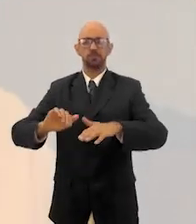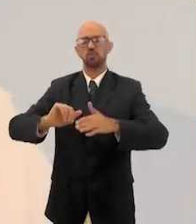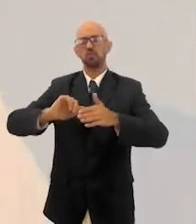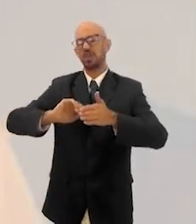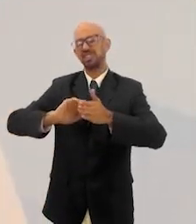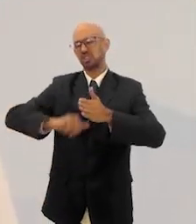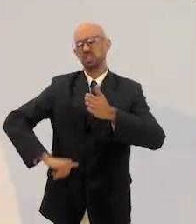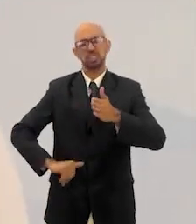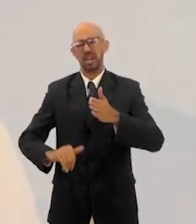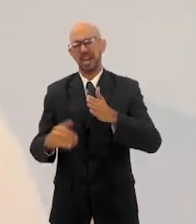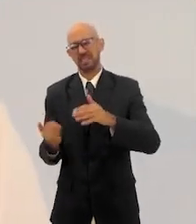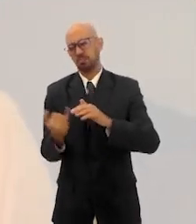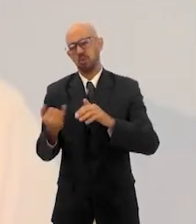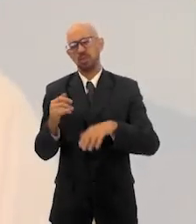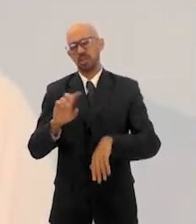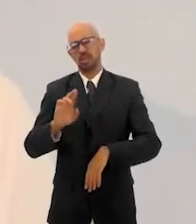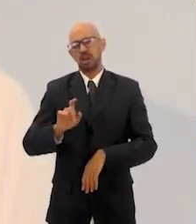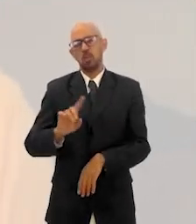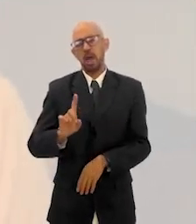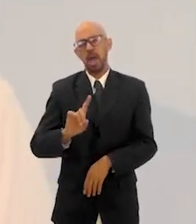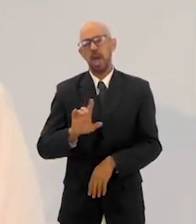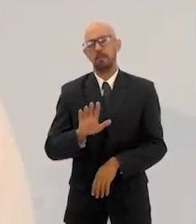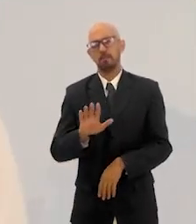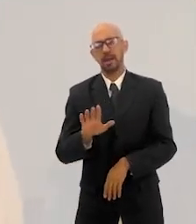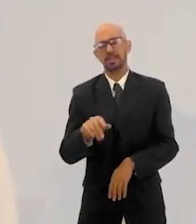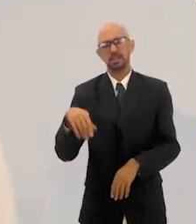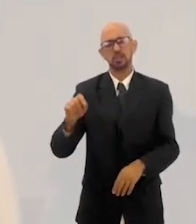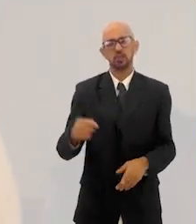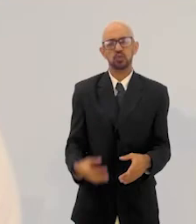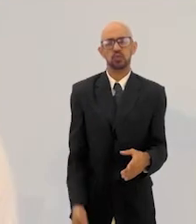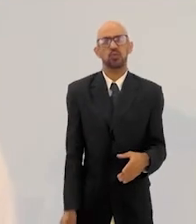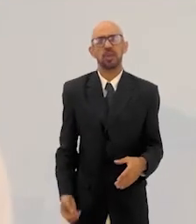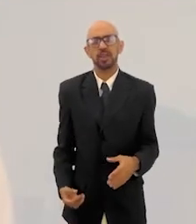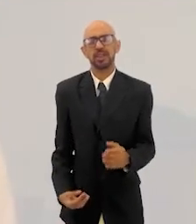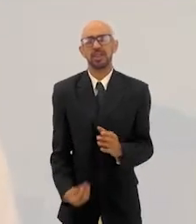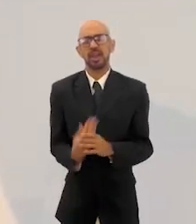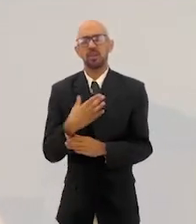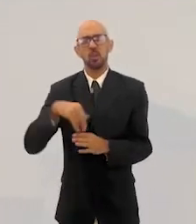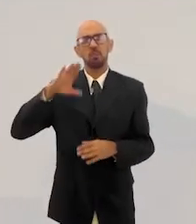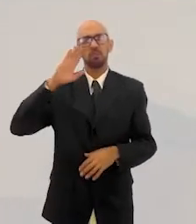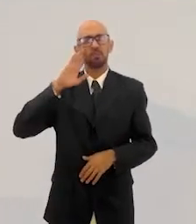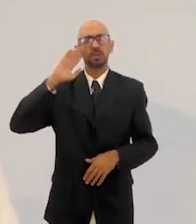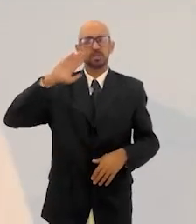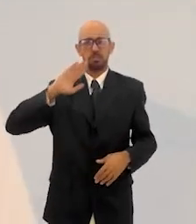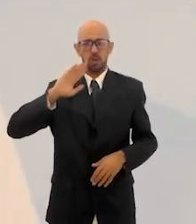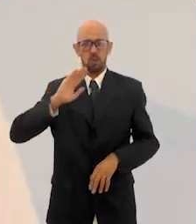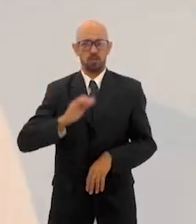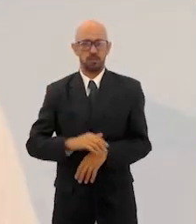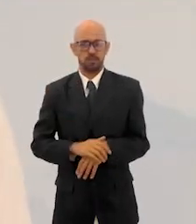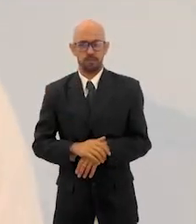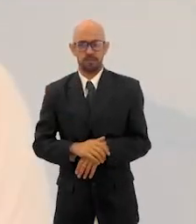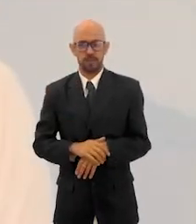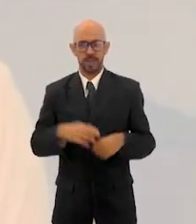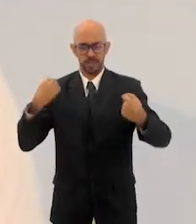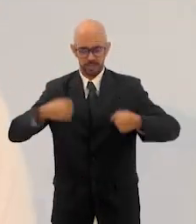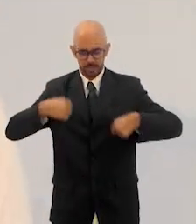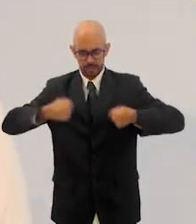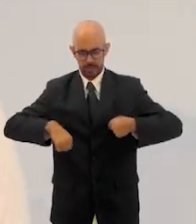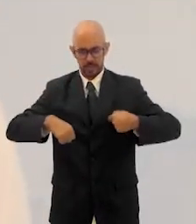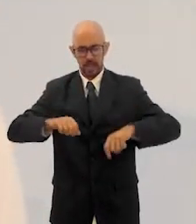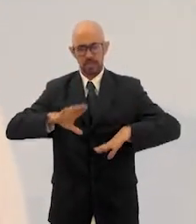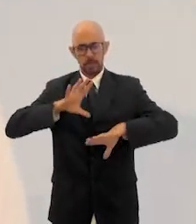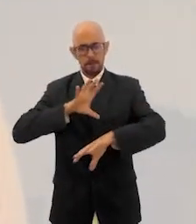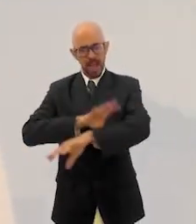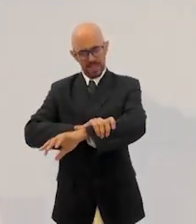não tô tirando essa importância, mas ela virou um fator principal, né? Da necessidade